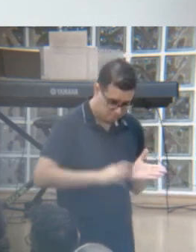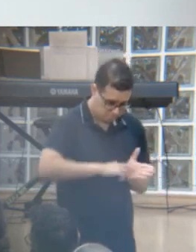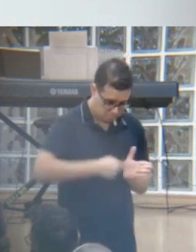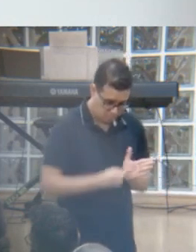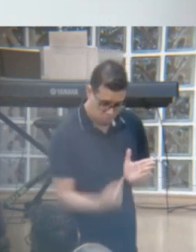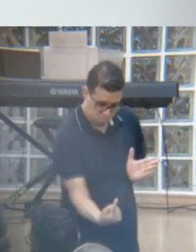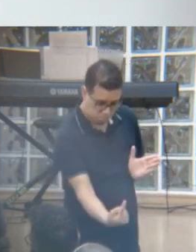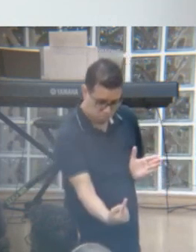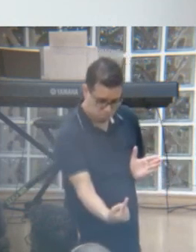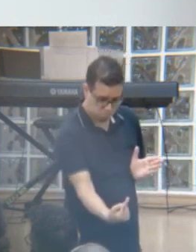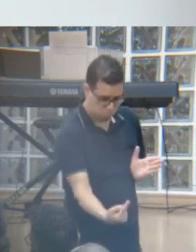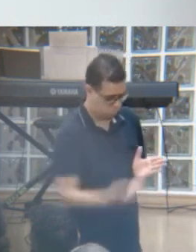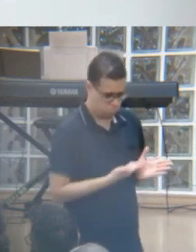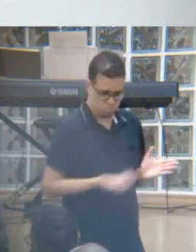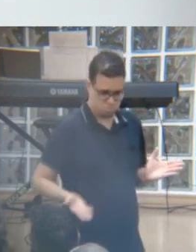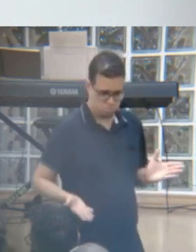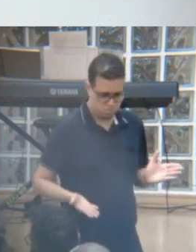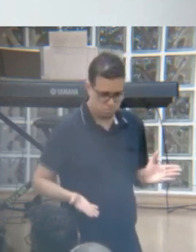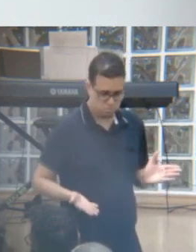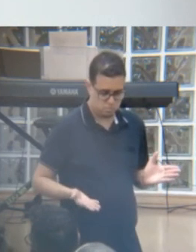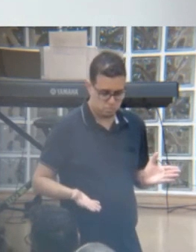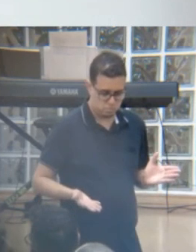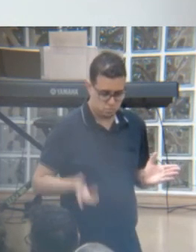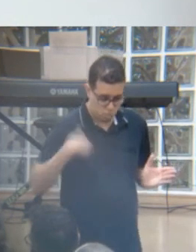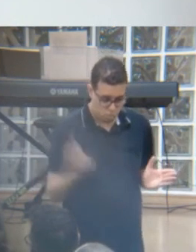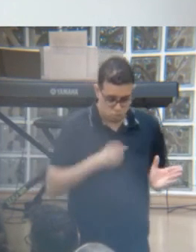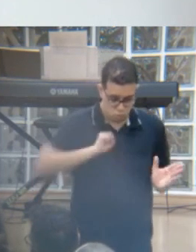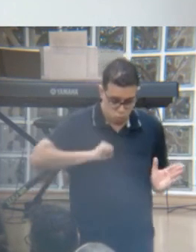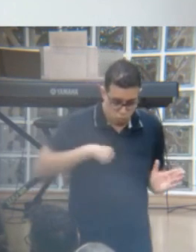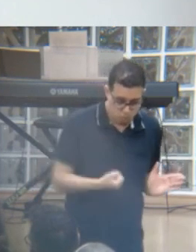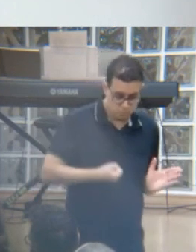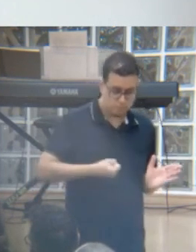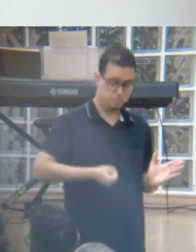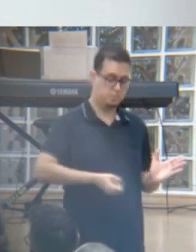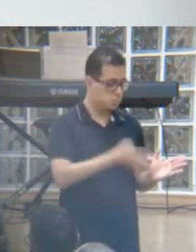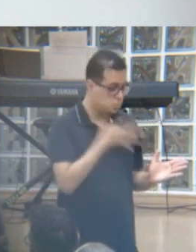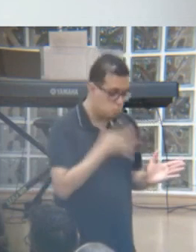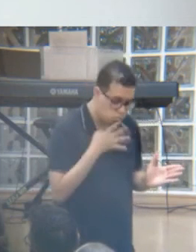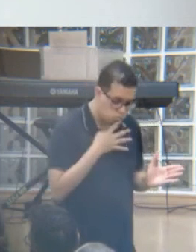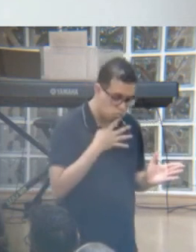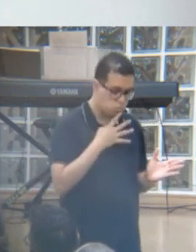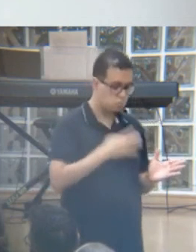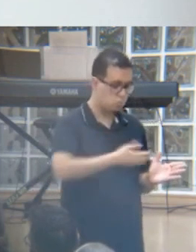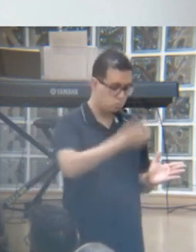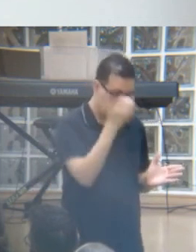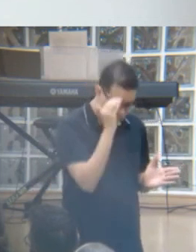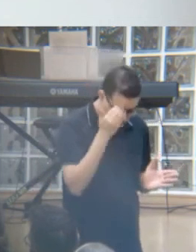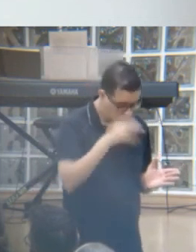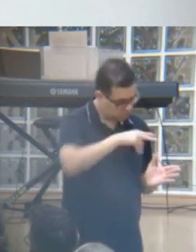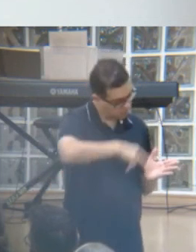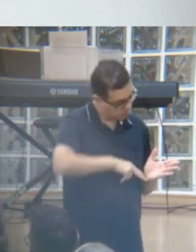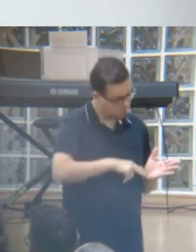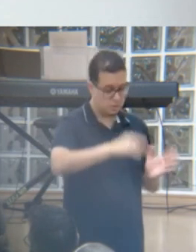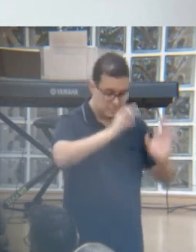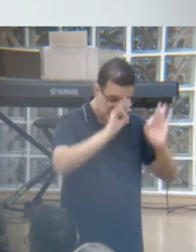significado. O nosso esforço é conhecer e interpretar corretamente o que a palavra de Deus